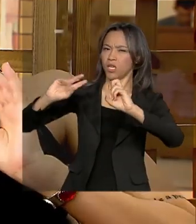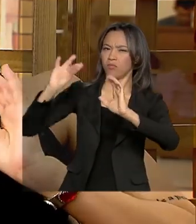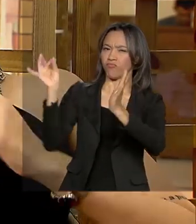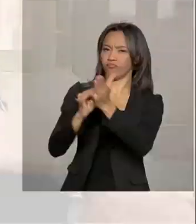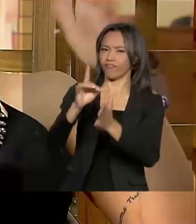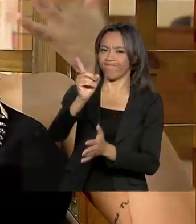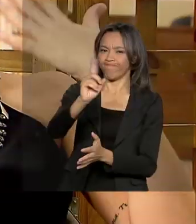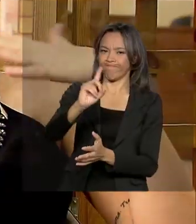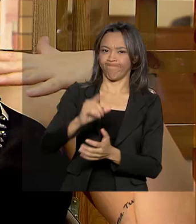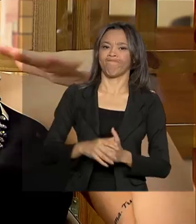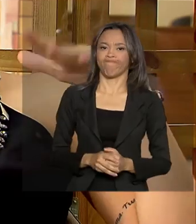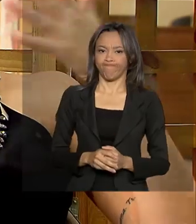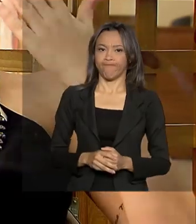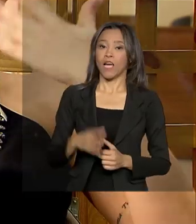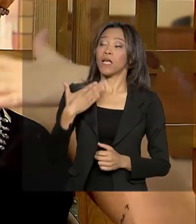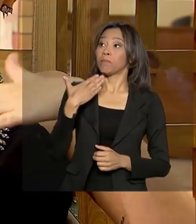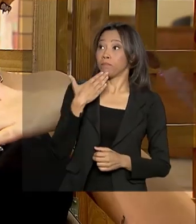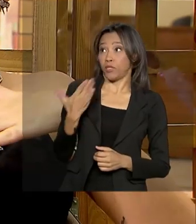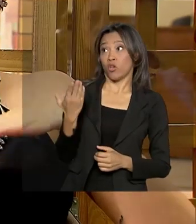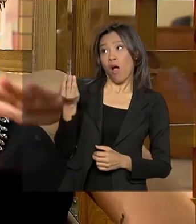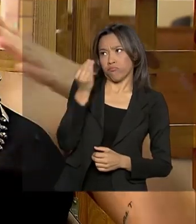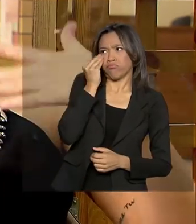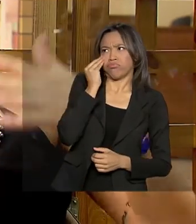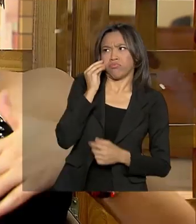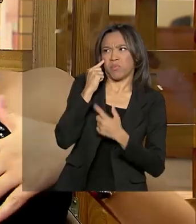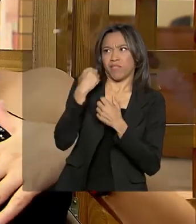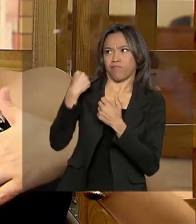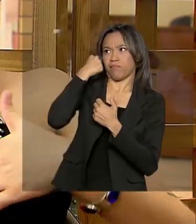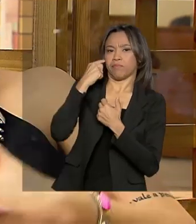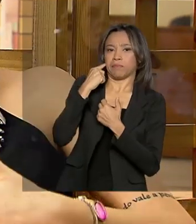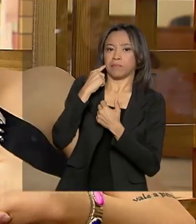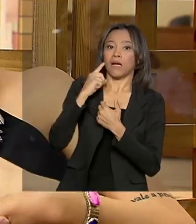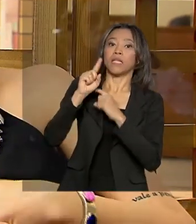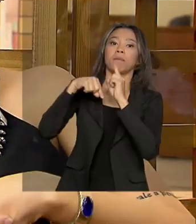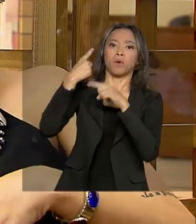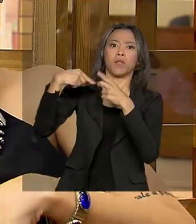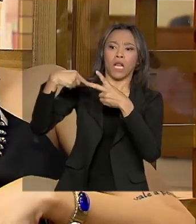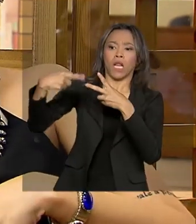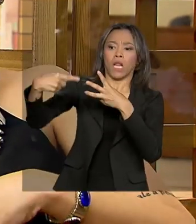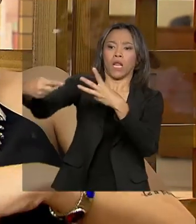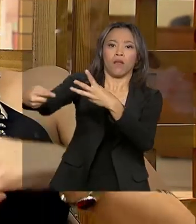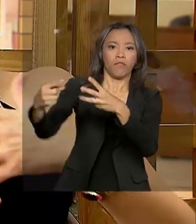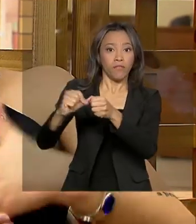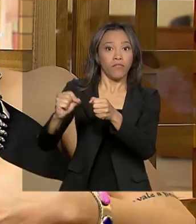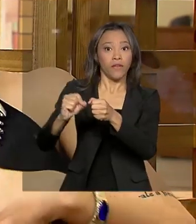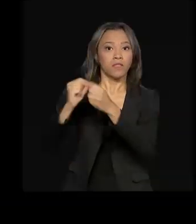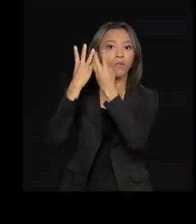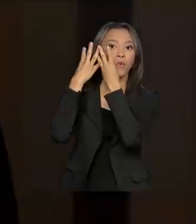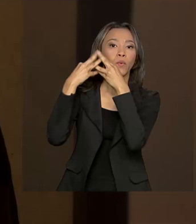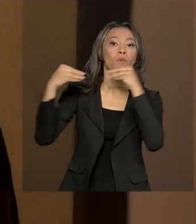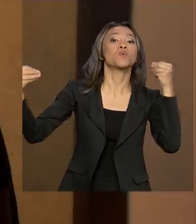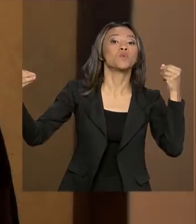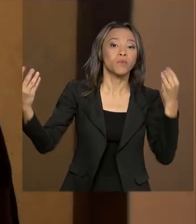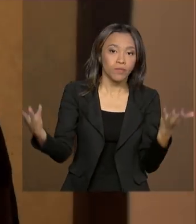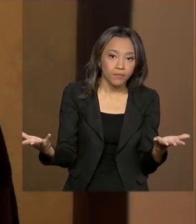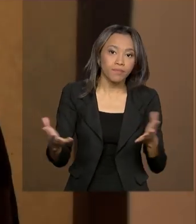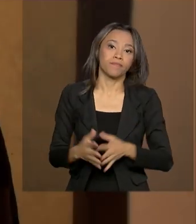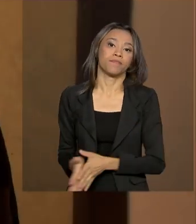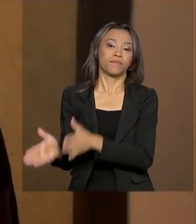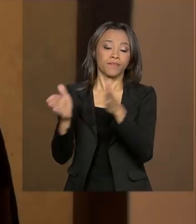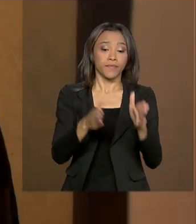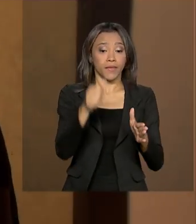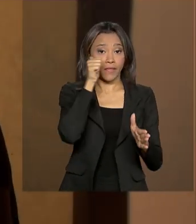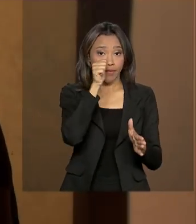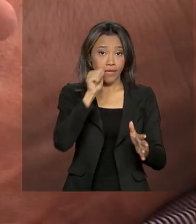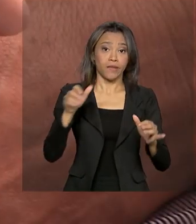meio sem graça. Ela pediu a maquiagem para tampar o hematoma e ela fez vários dias seguidos até esse hematoma desaparecer. As mulheres vítimas de